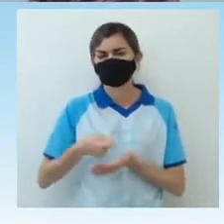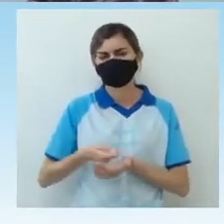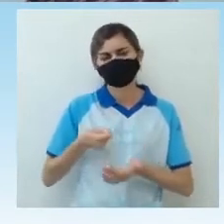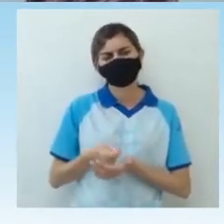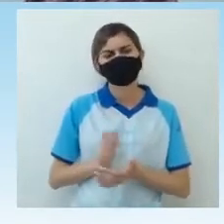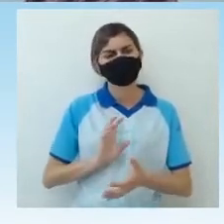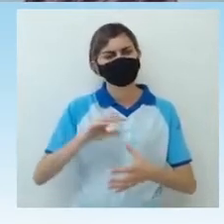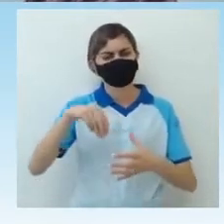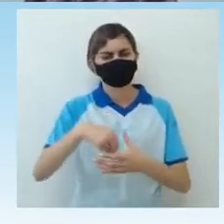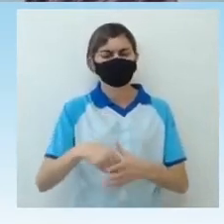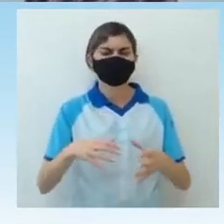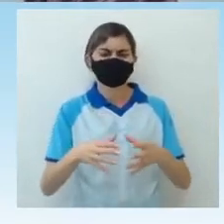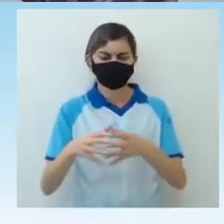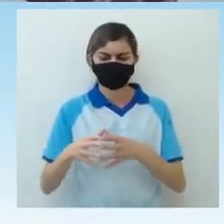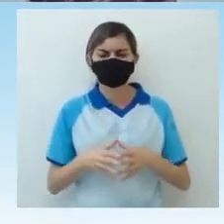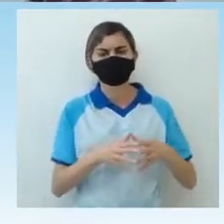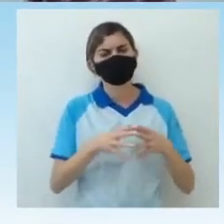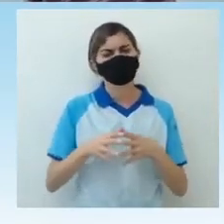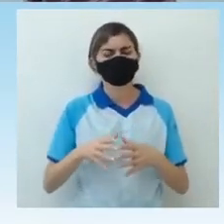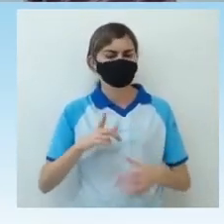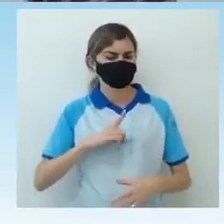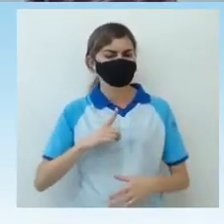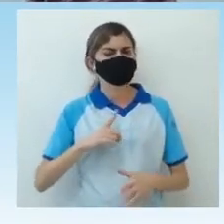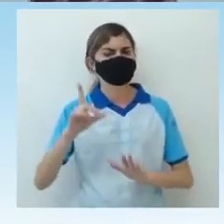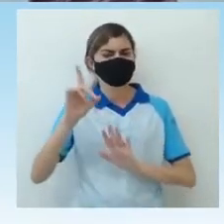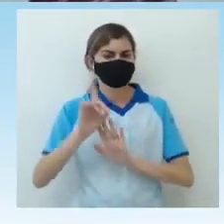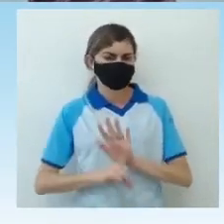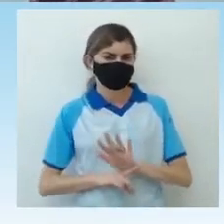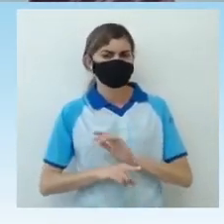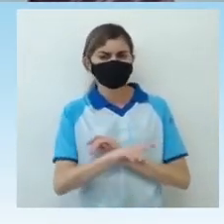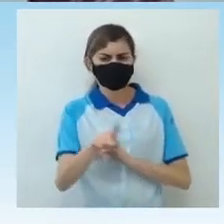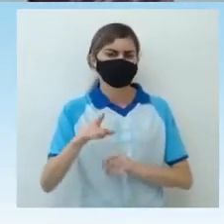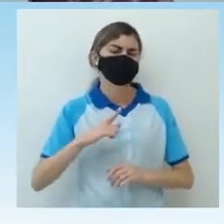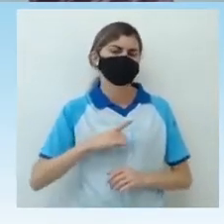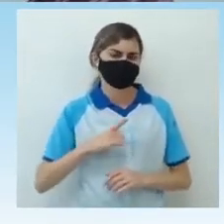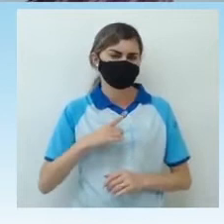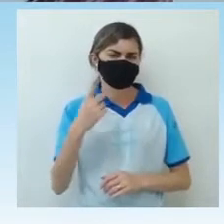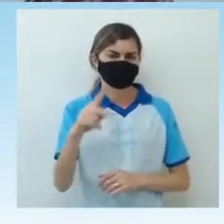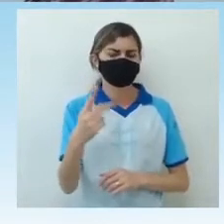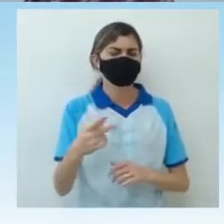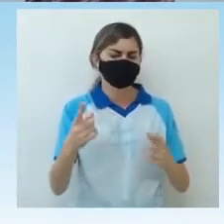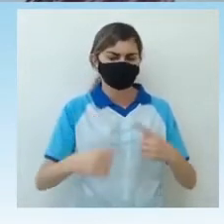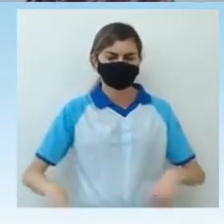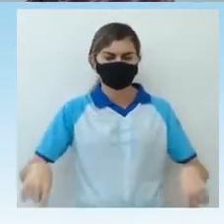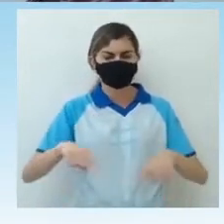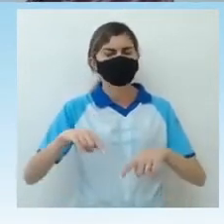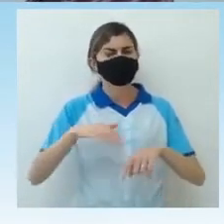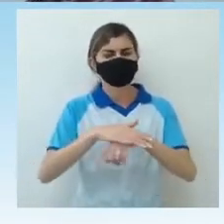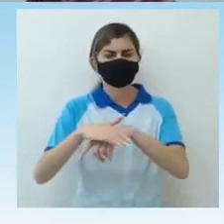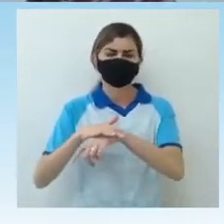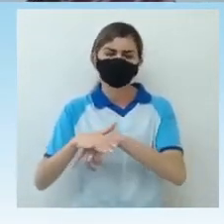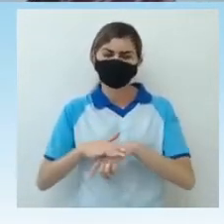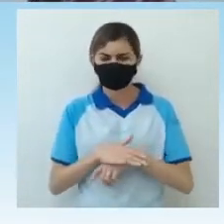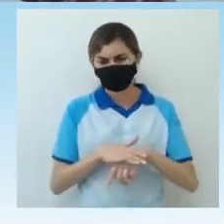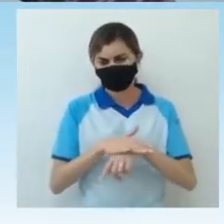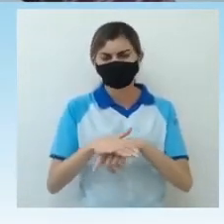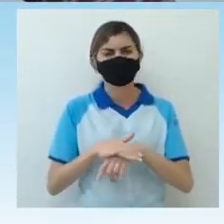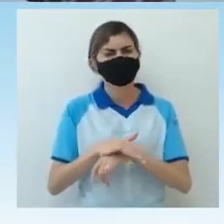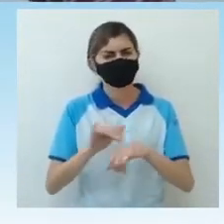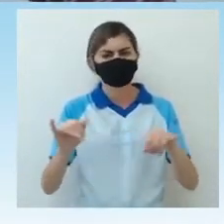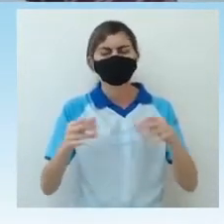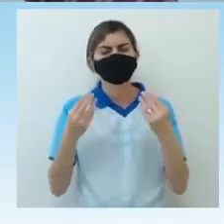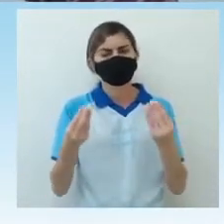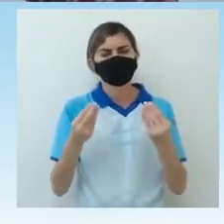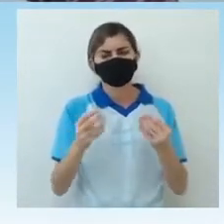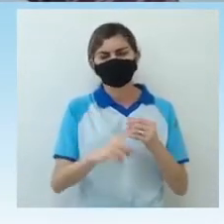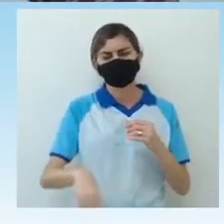estão dentro dessa coletividade. Eu tenho direitos, vocês têm de vocês, e a gente conversa, a gente comunga para que